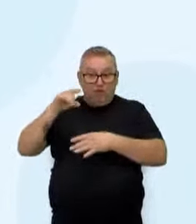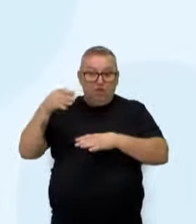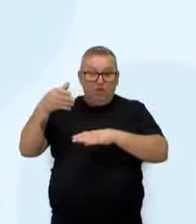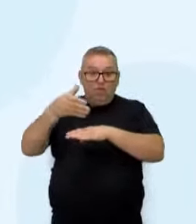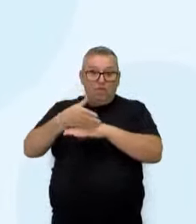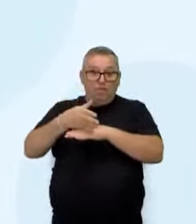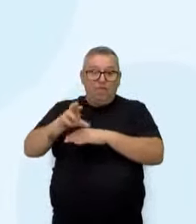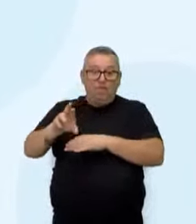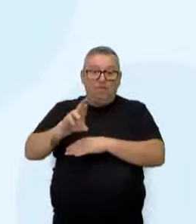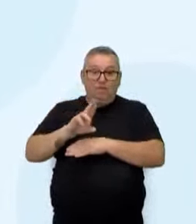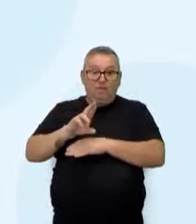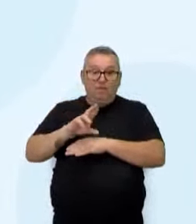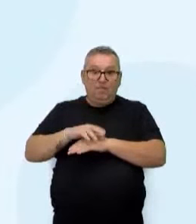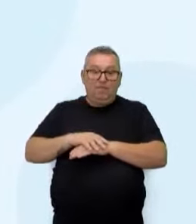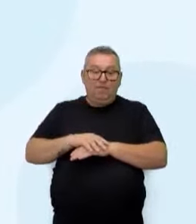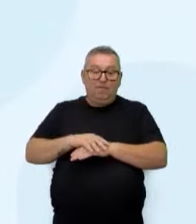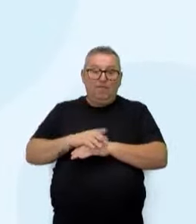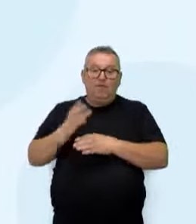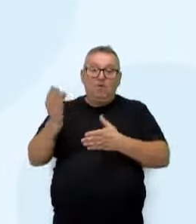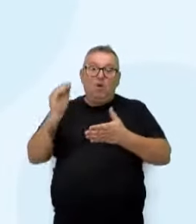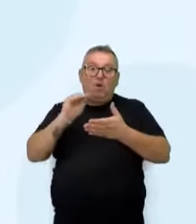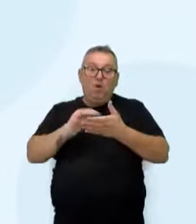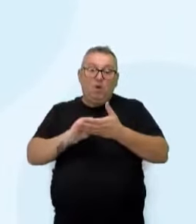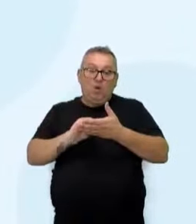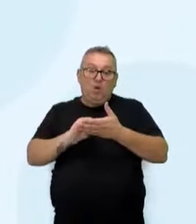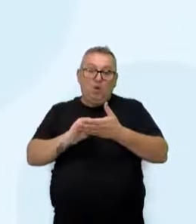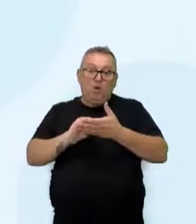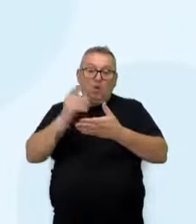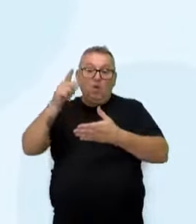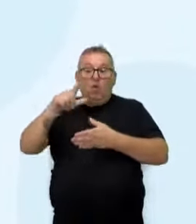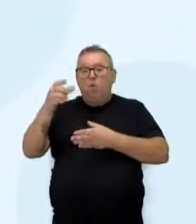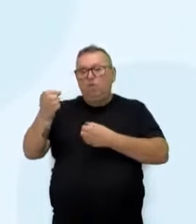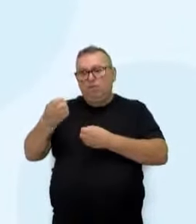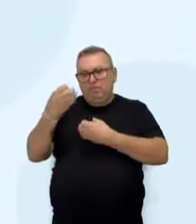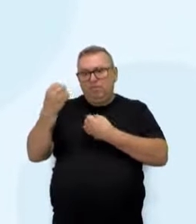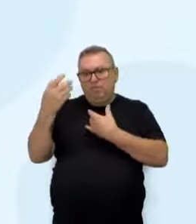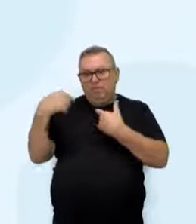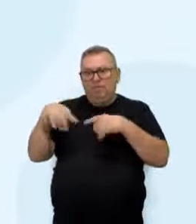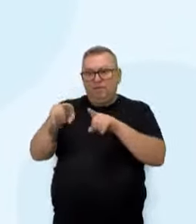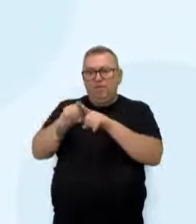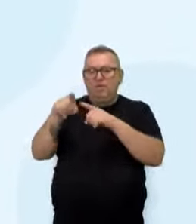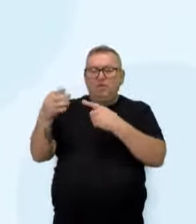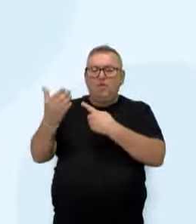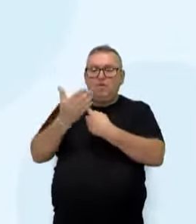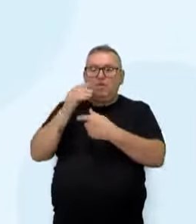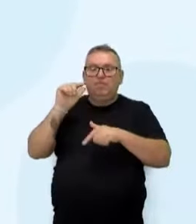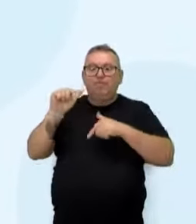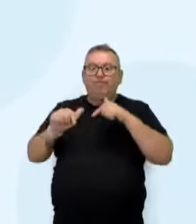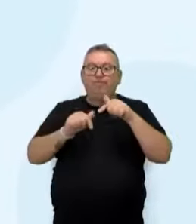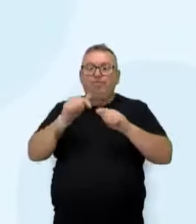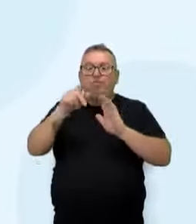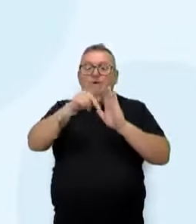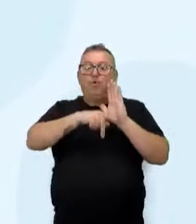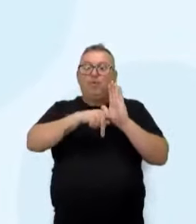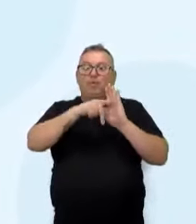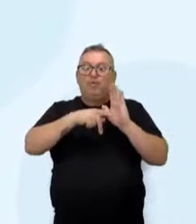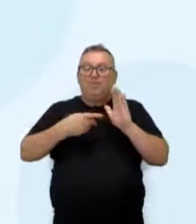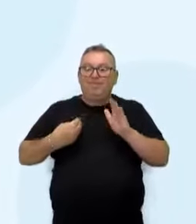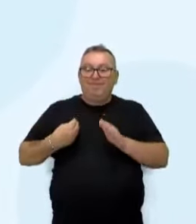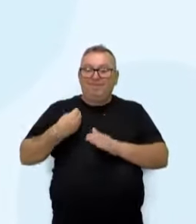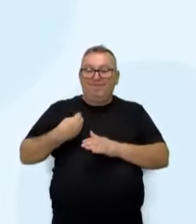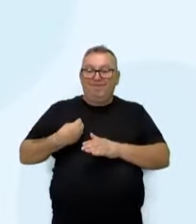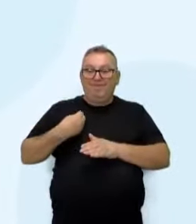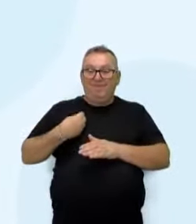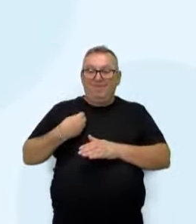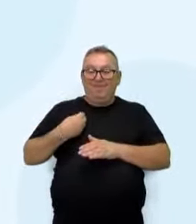e responder. Então, colocou aí outras informações também para ajudar nesse trabalho do projeto de vida, tá bom?